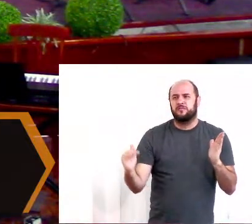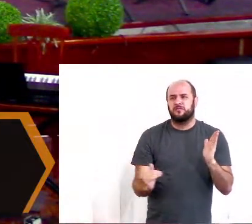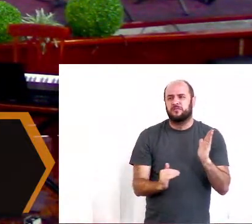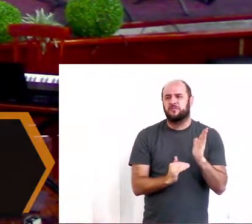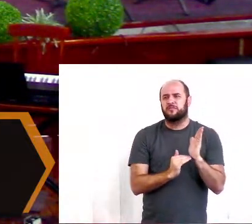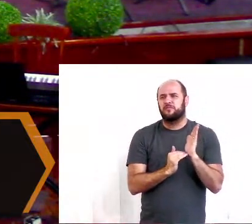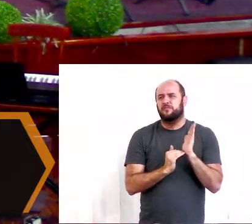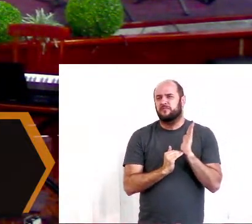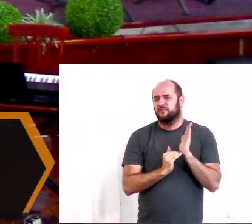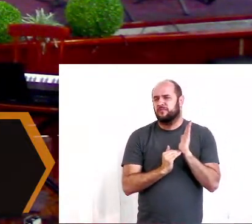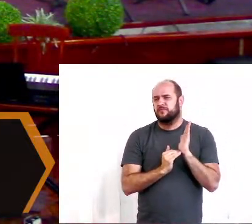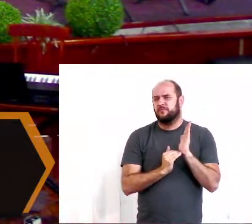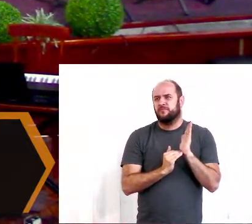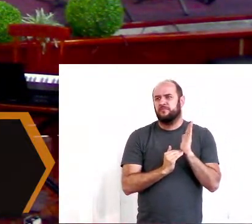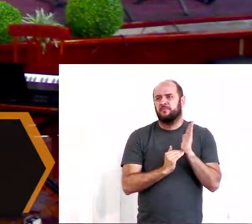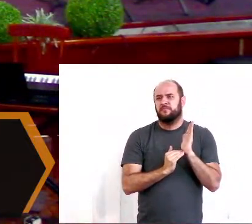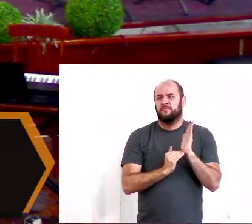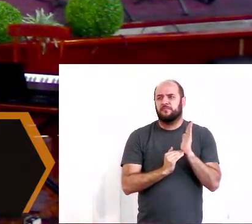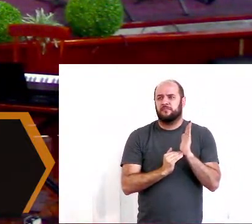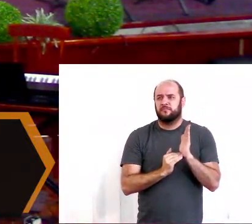até o dia